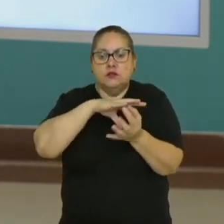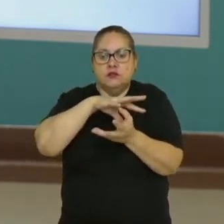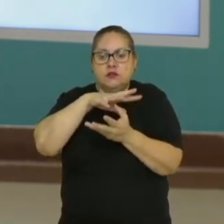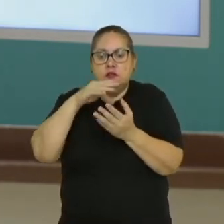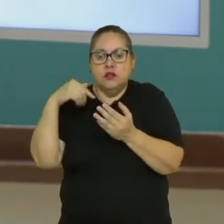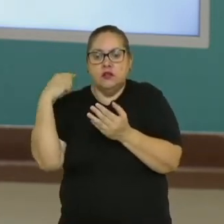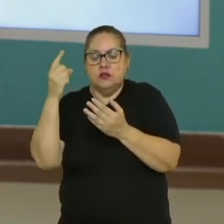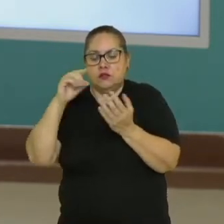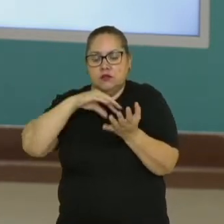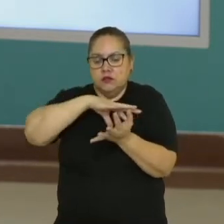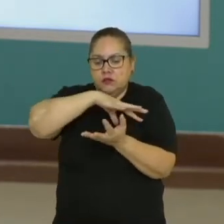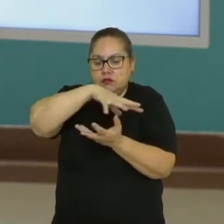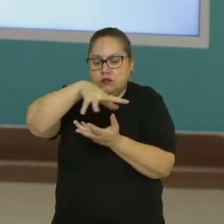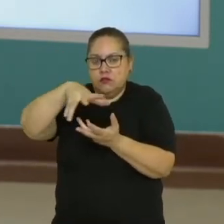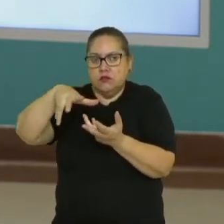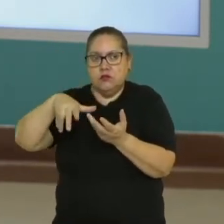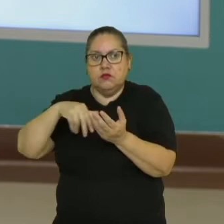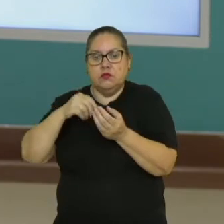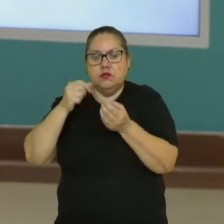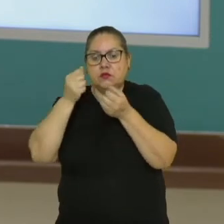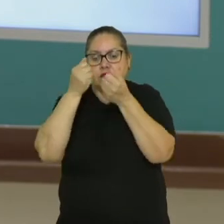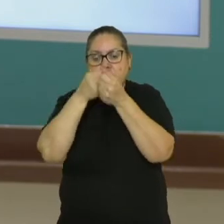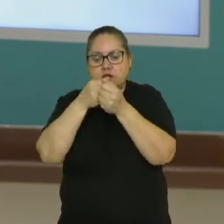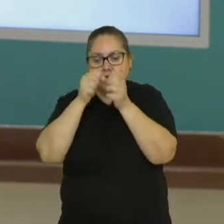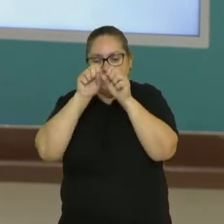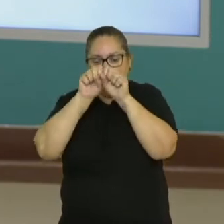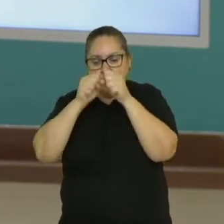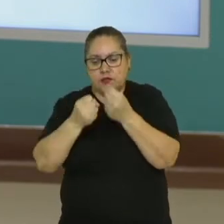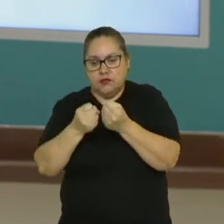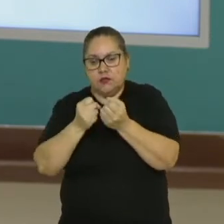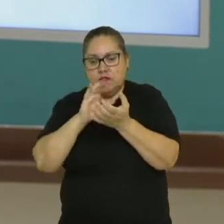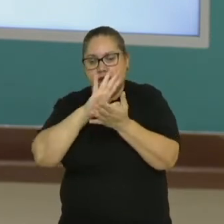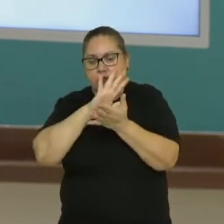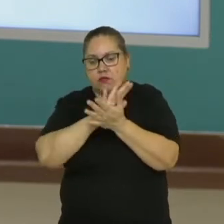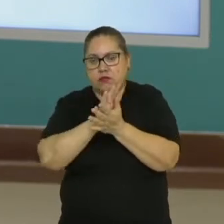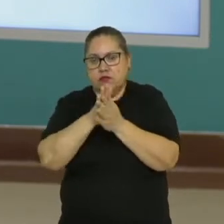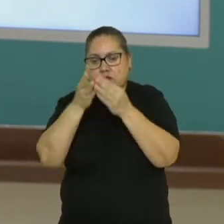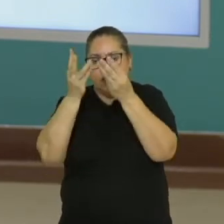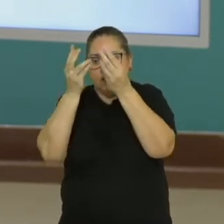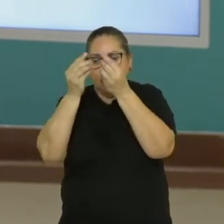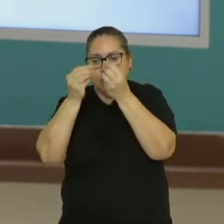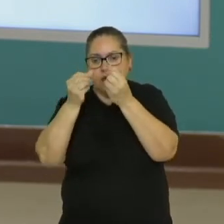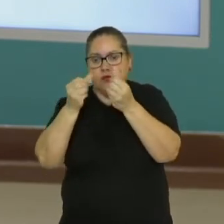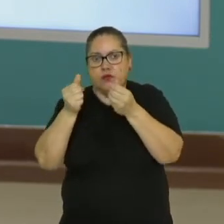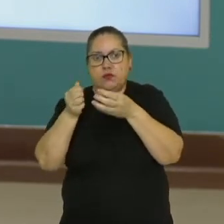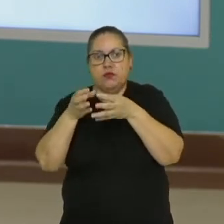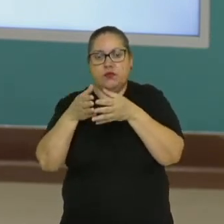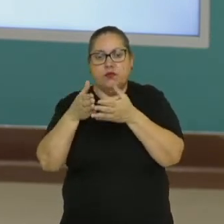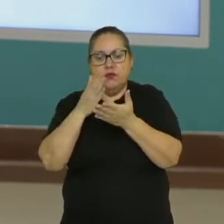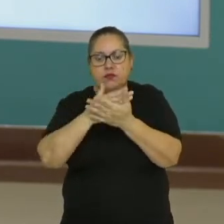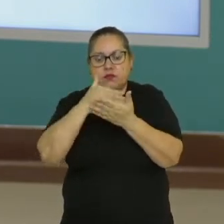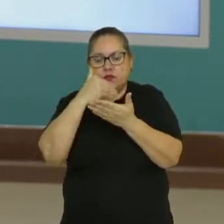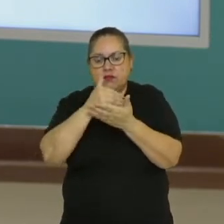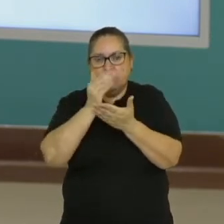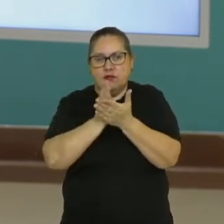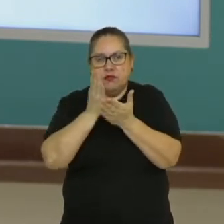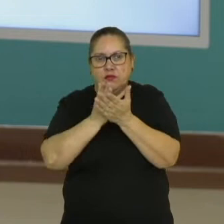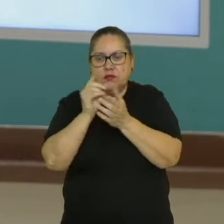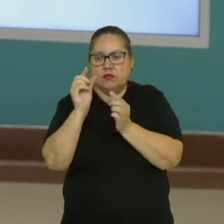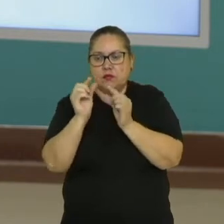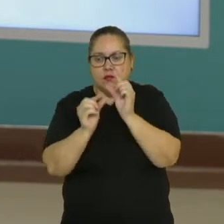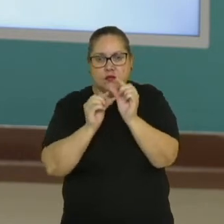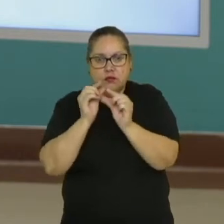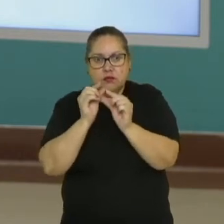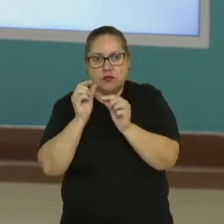atmosfera faz com que eles se quebrem, que eles, por exemplo, se fragmentem em pedaços